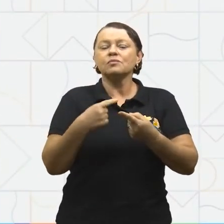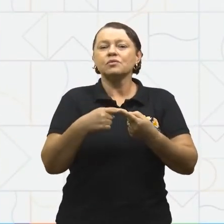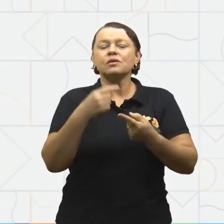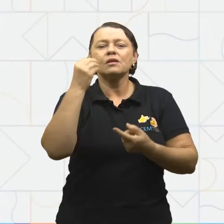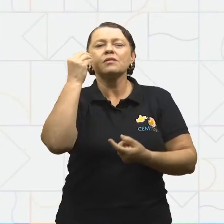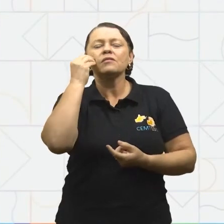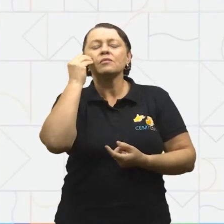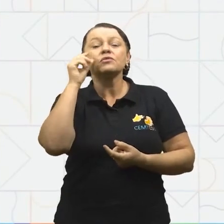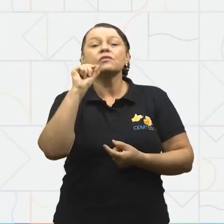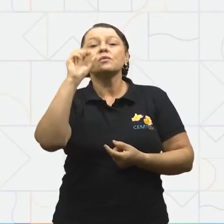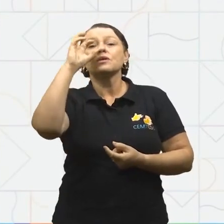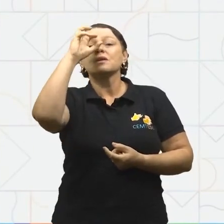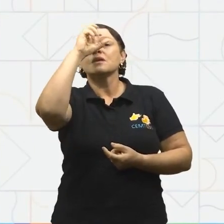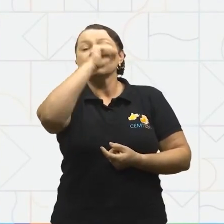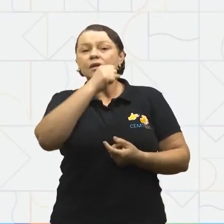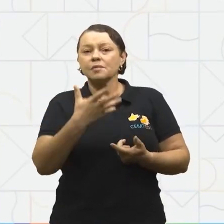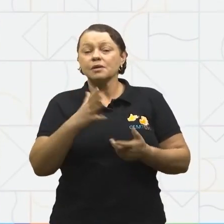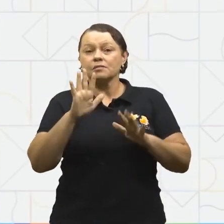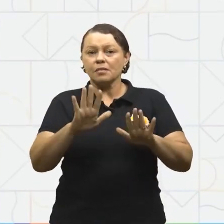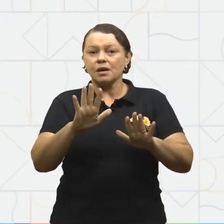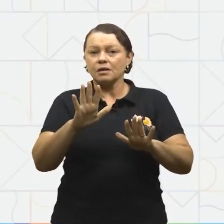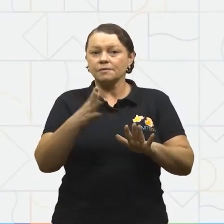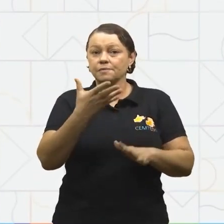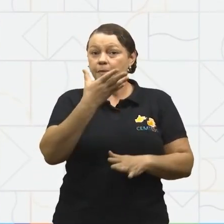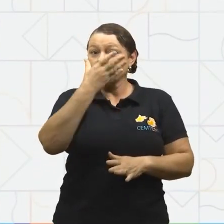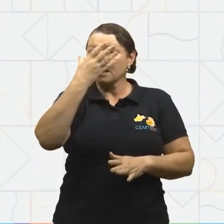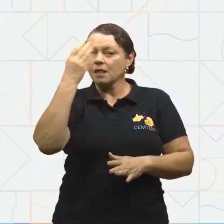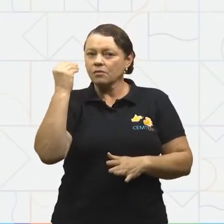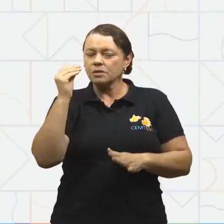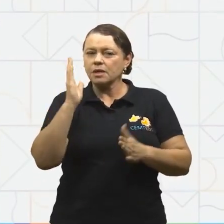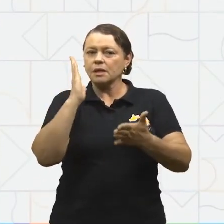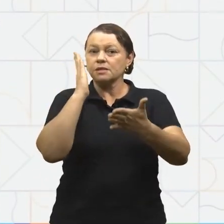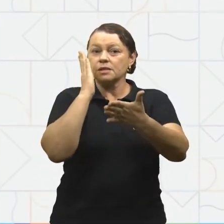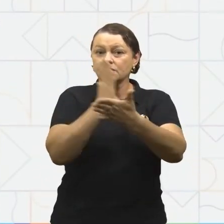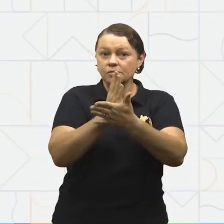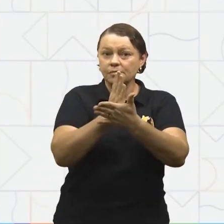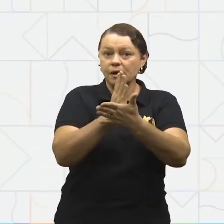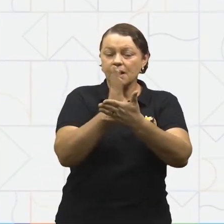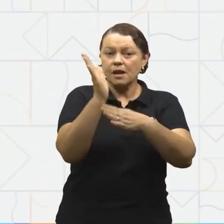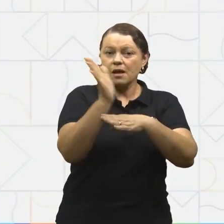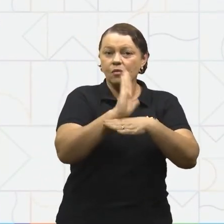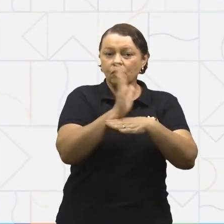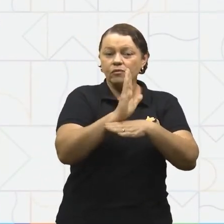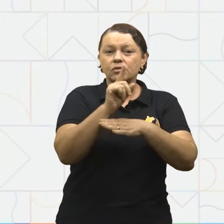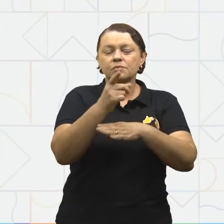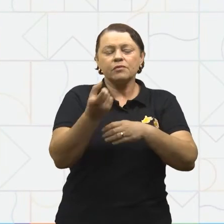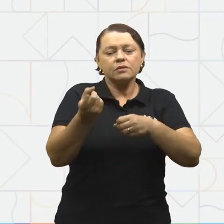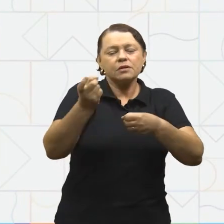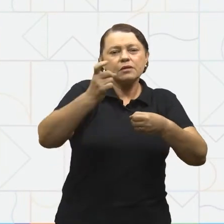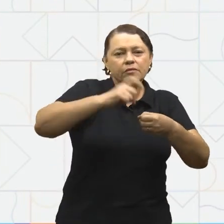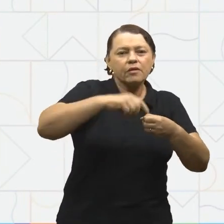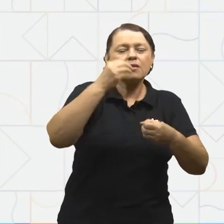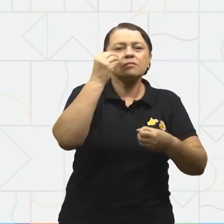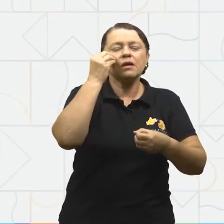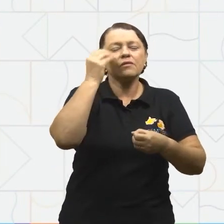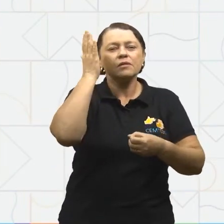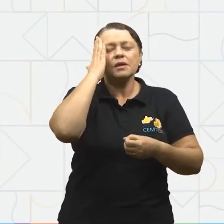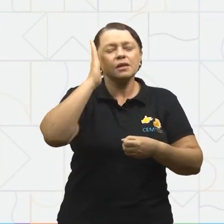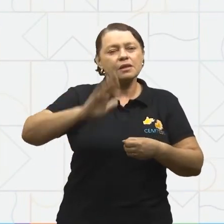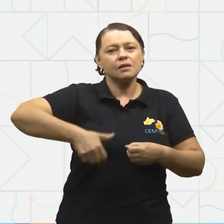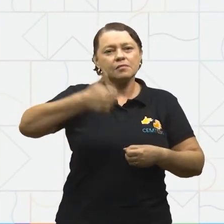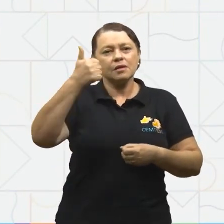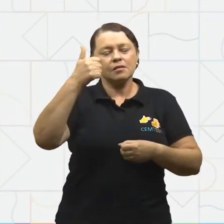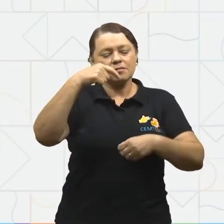vamos exercitar os nossos conhecimentos. Não esqueça de pausar o vídeo, se necessário, para o seu melhor